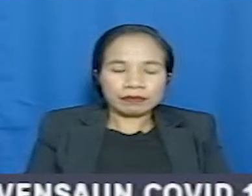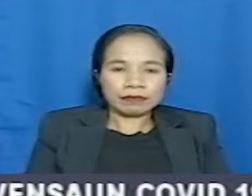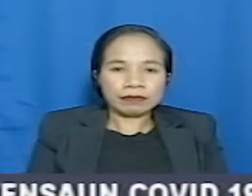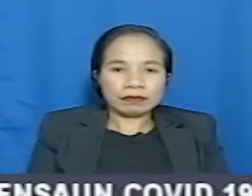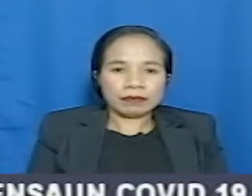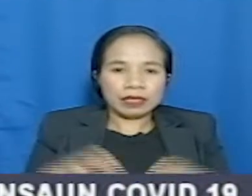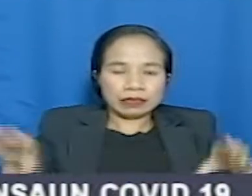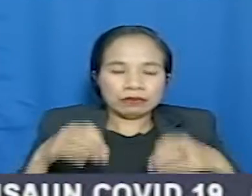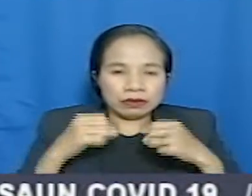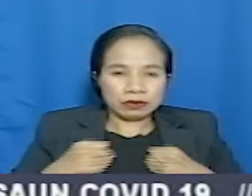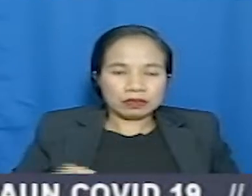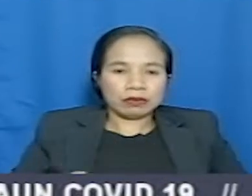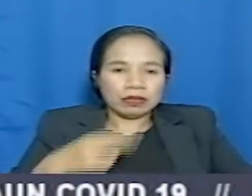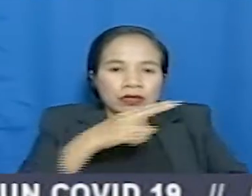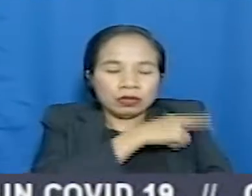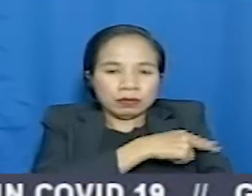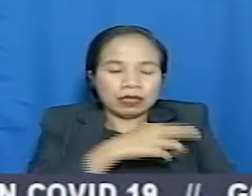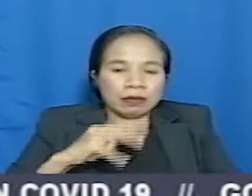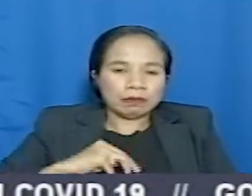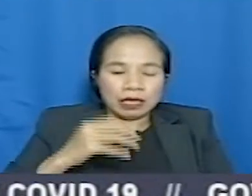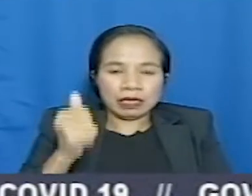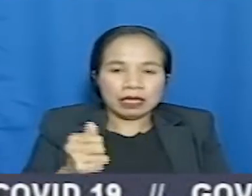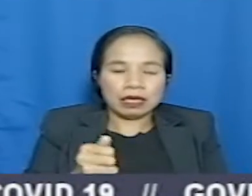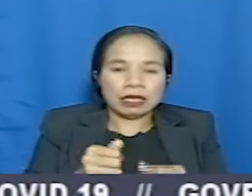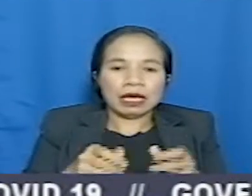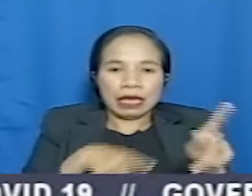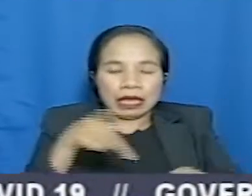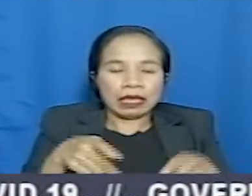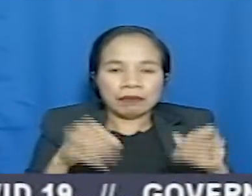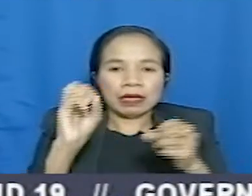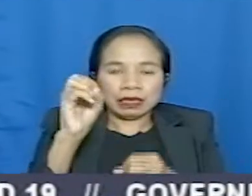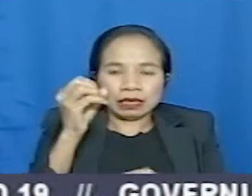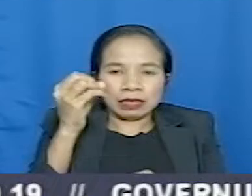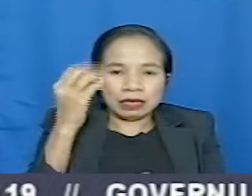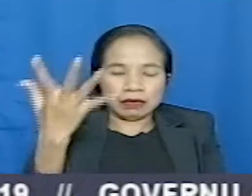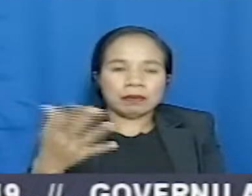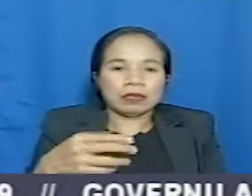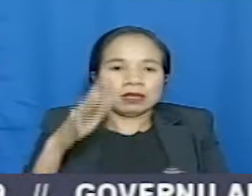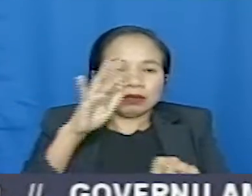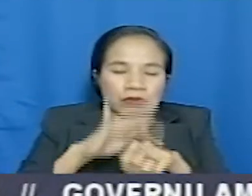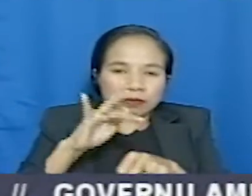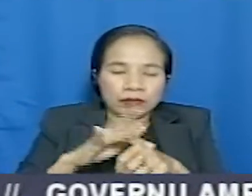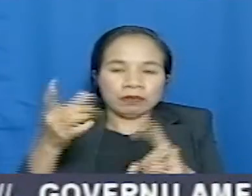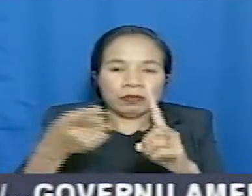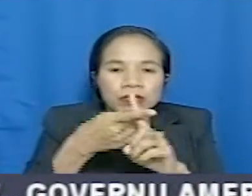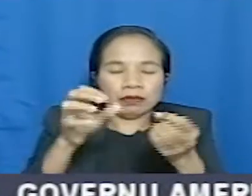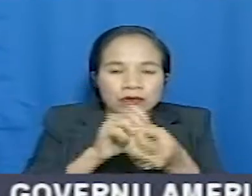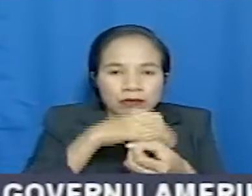Profesional Saudi Hospital Referral Maliana na Insanulu Raseng 5 confirmado positivo